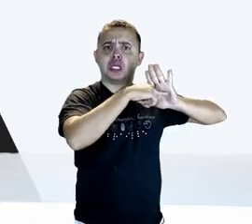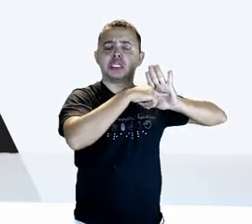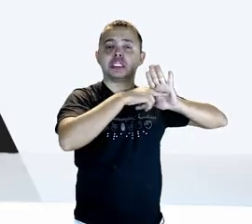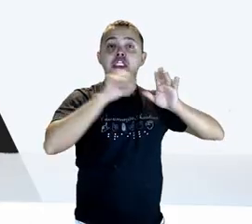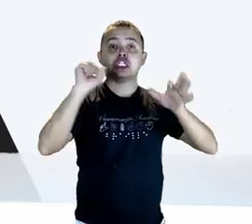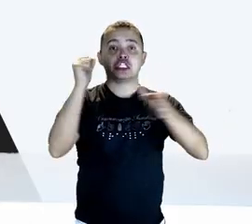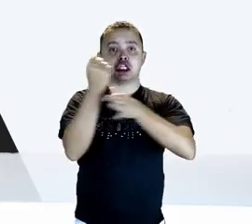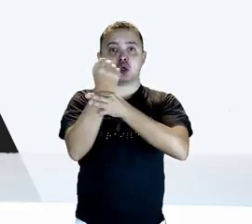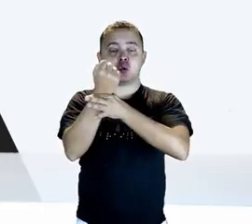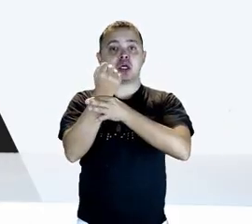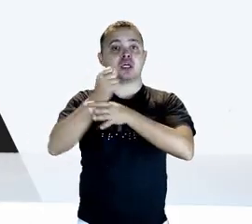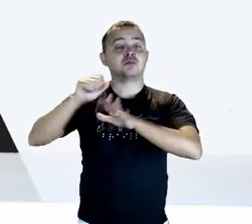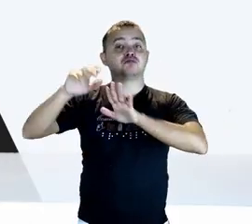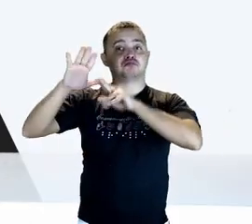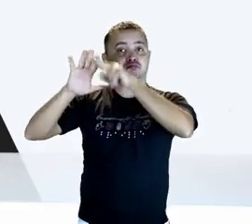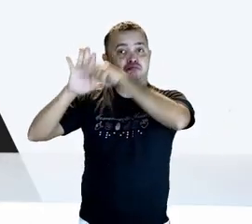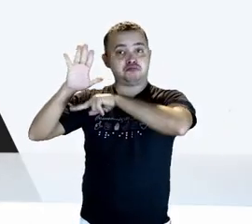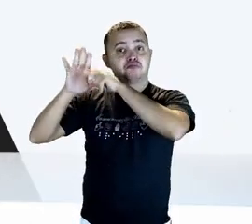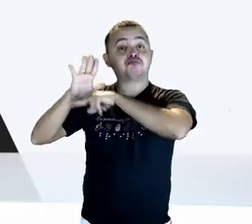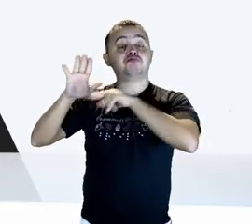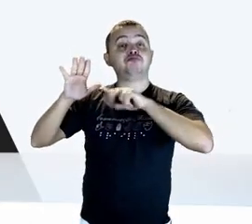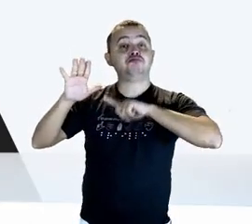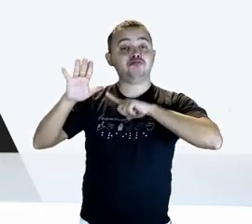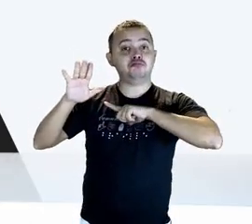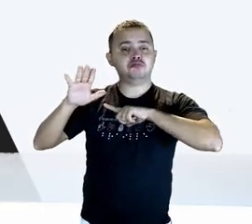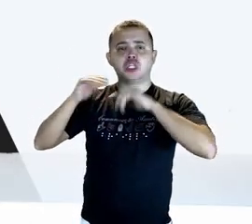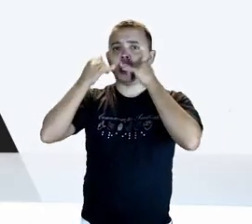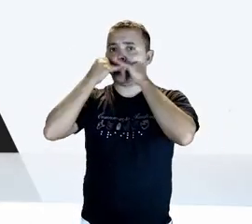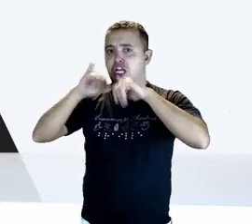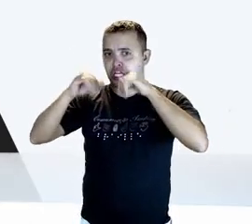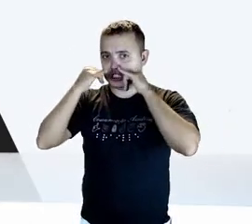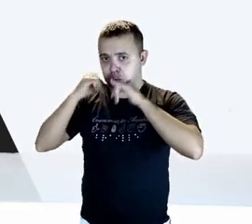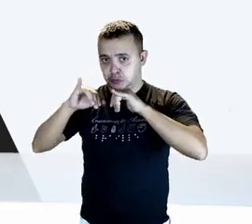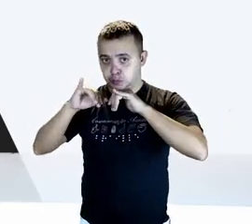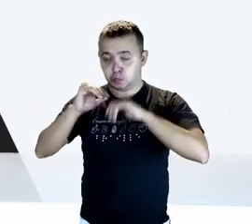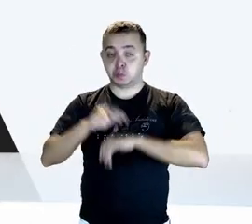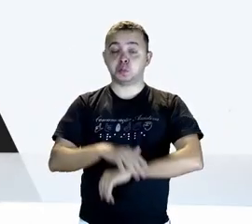de segurança envolvendo o seu serviço, que é a eletricidade.